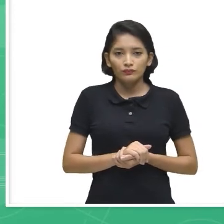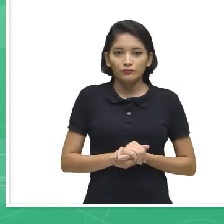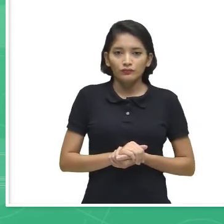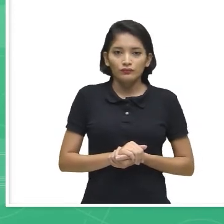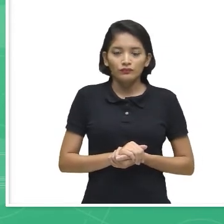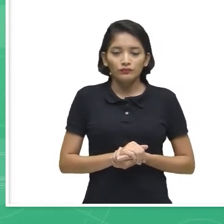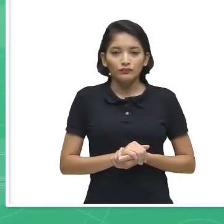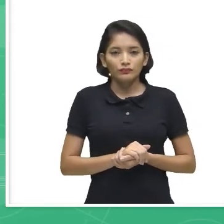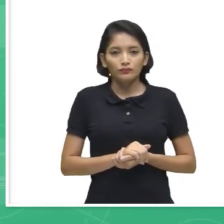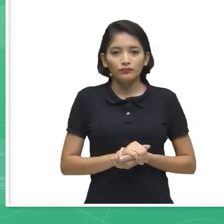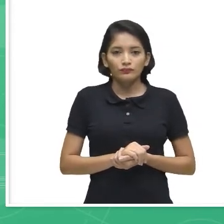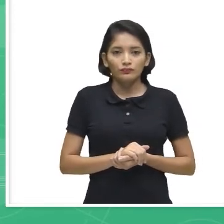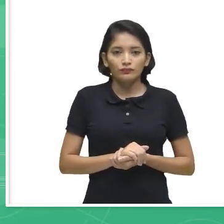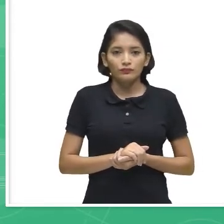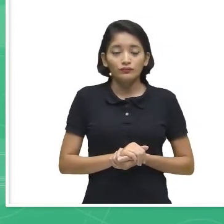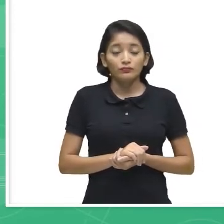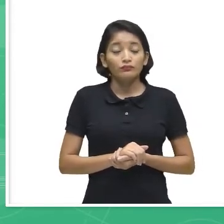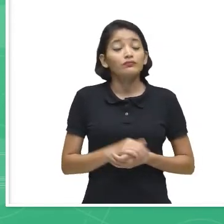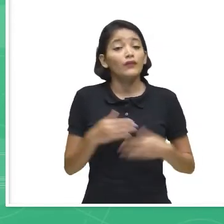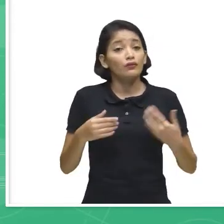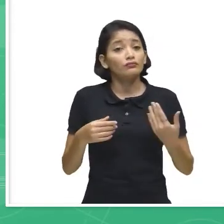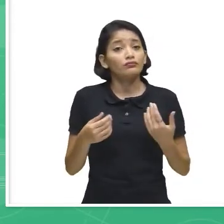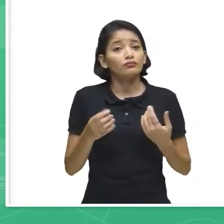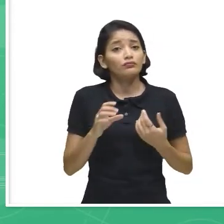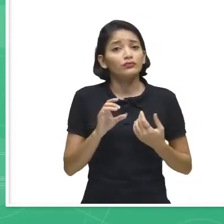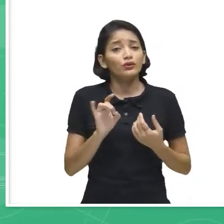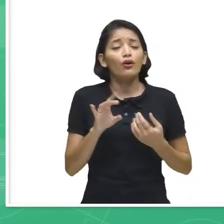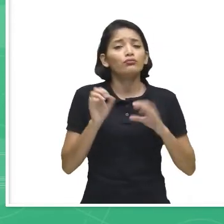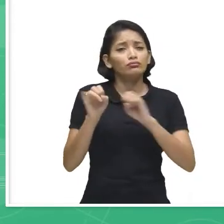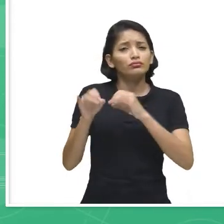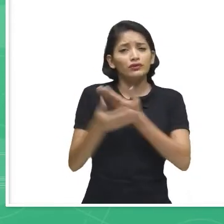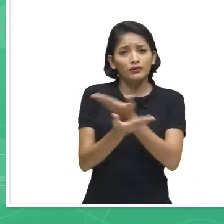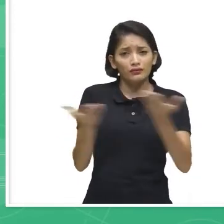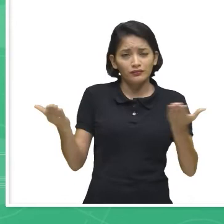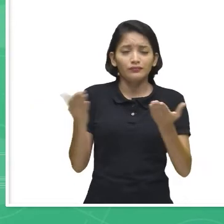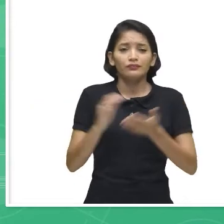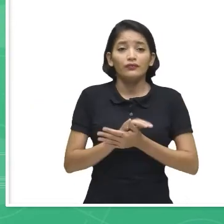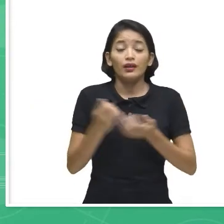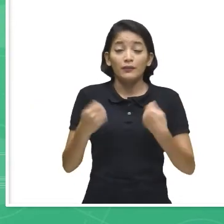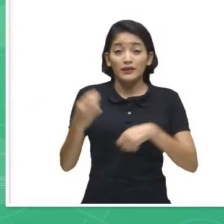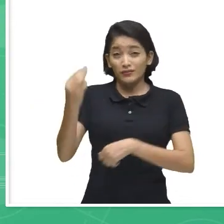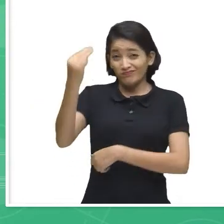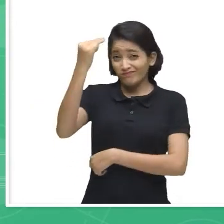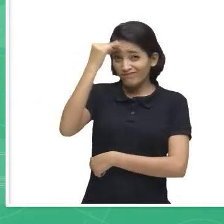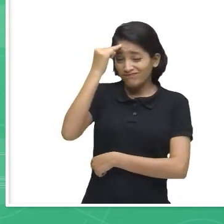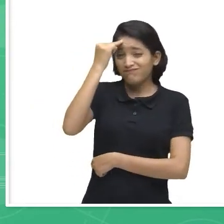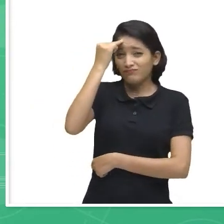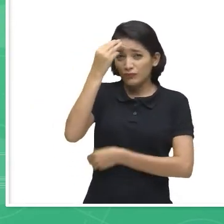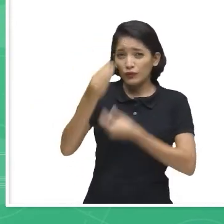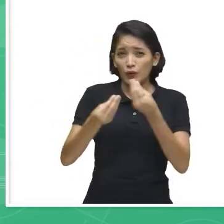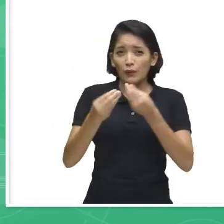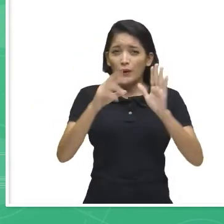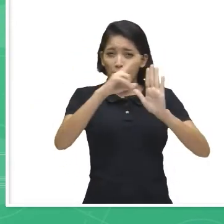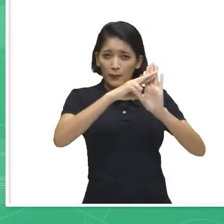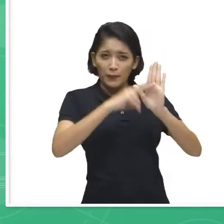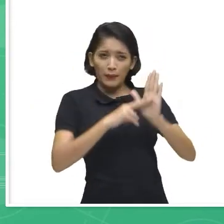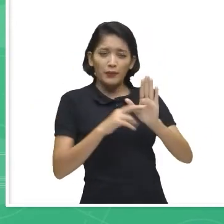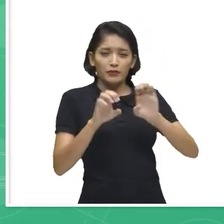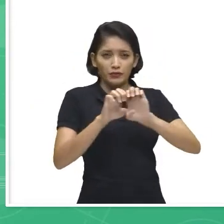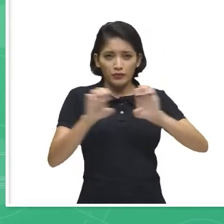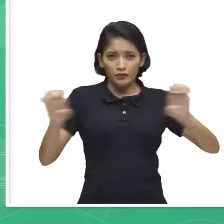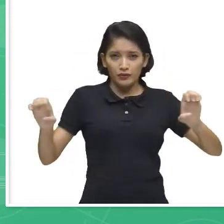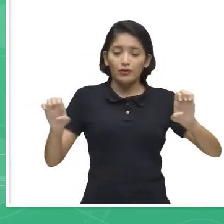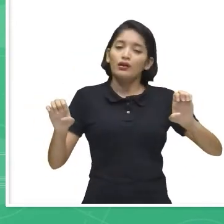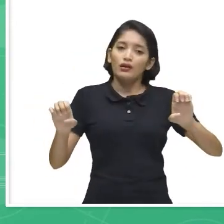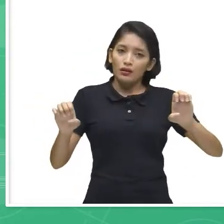vezes 10 à terceira. Era isso que nós tínhamos para vocês. Isso daí tem que ficar fixo na mente de vocês sobre o